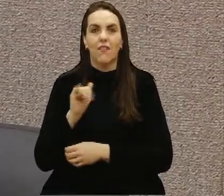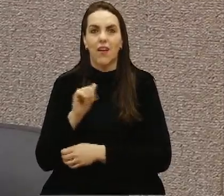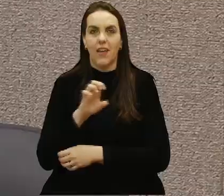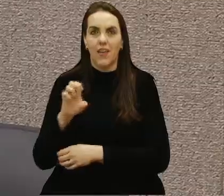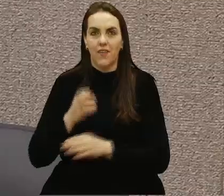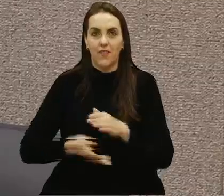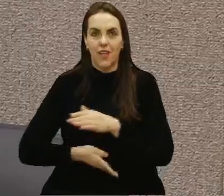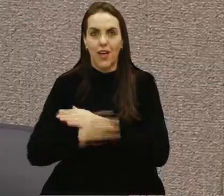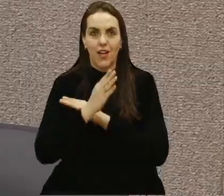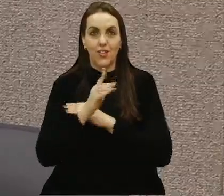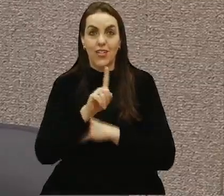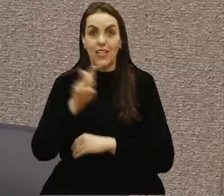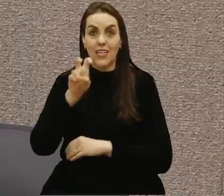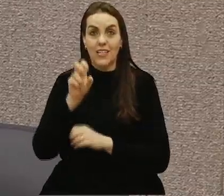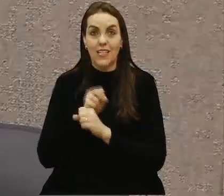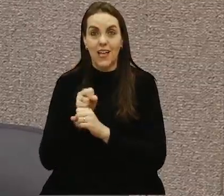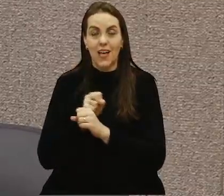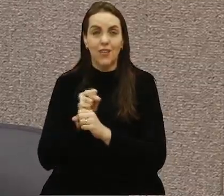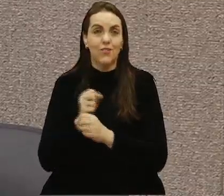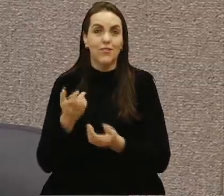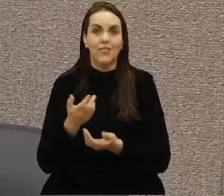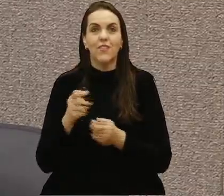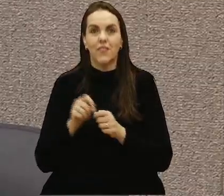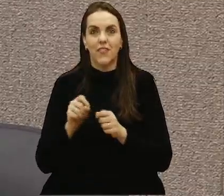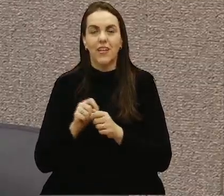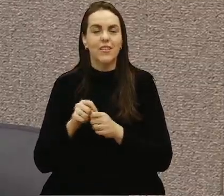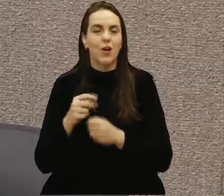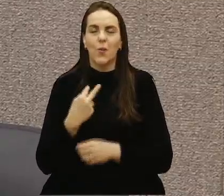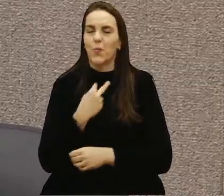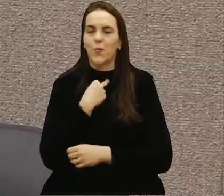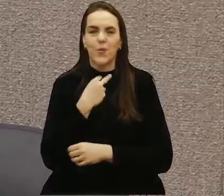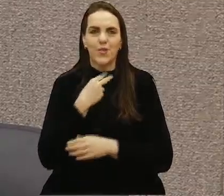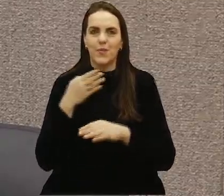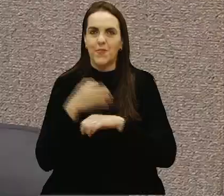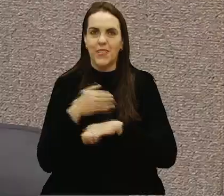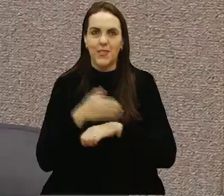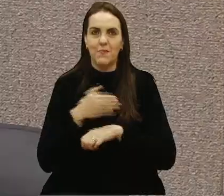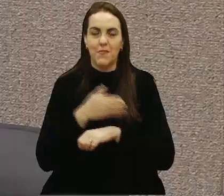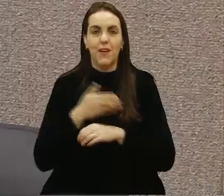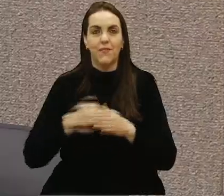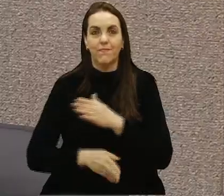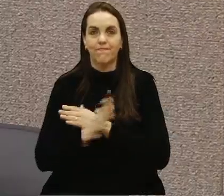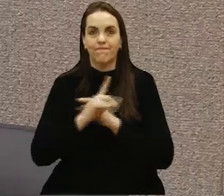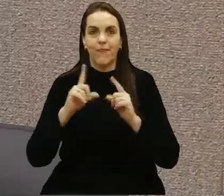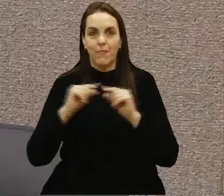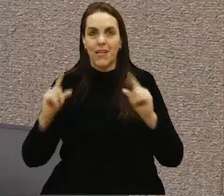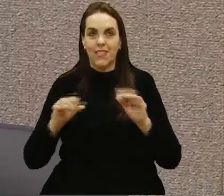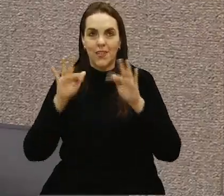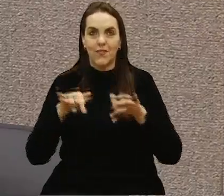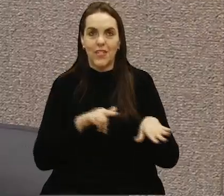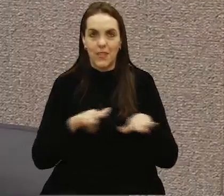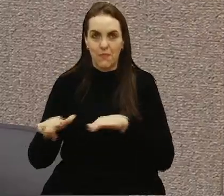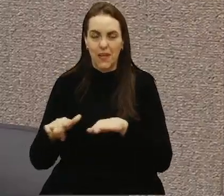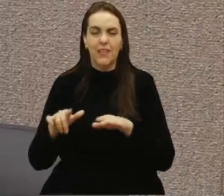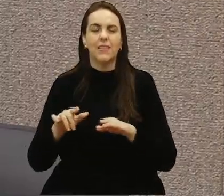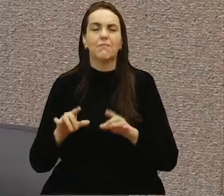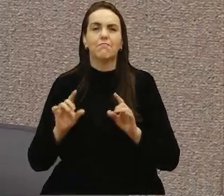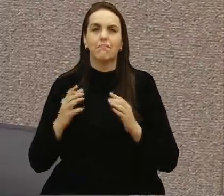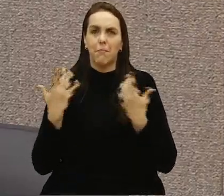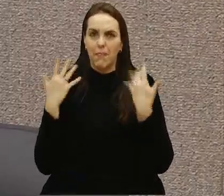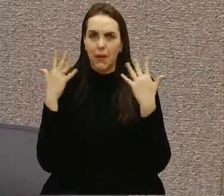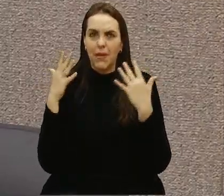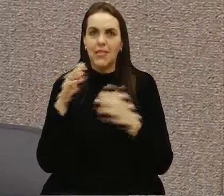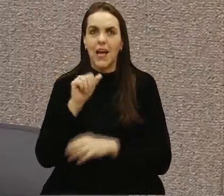15 anos, teve uma festa linda, eu não pude participar, estava em Brasília no fim de semana, mas queria parabenizar em especial ao Alceu,